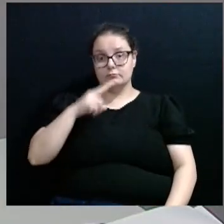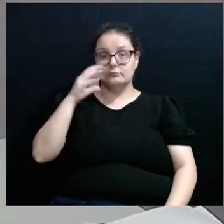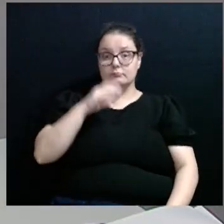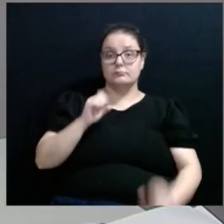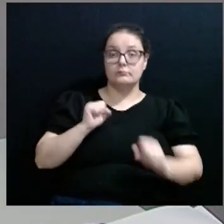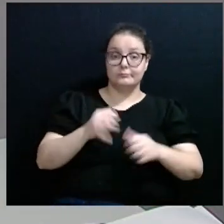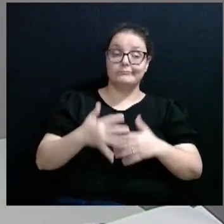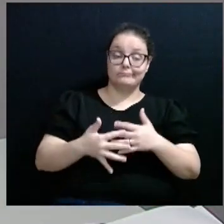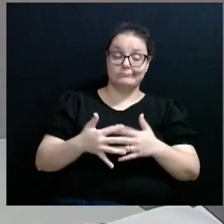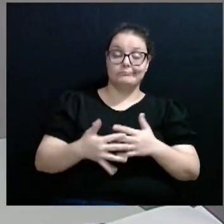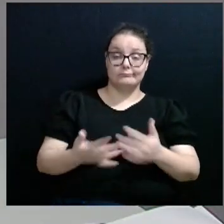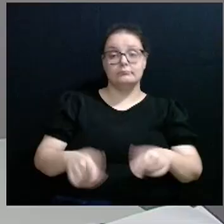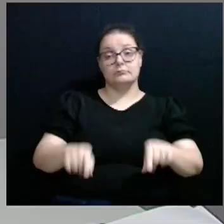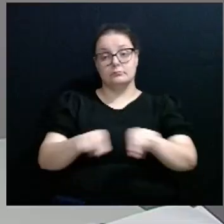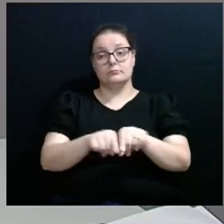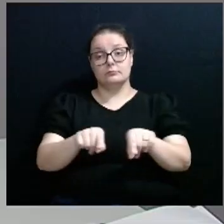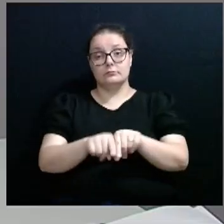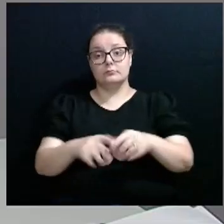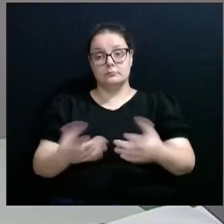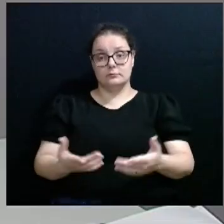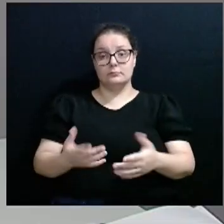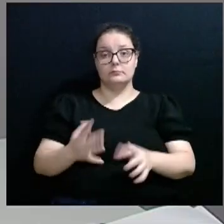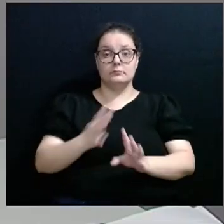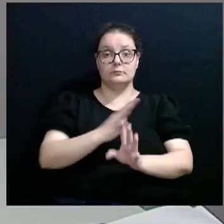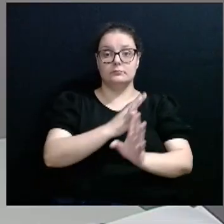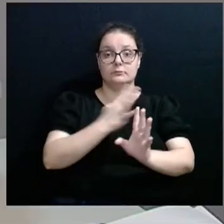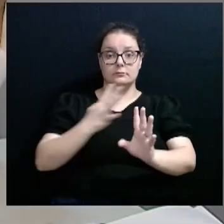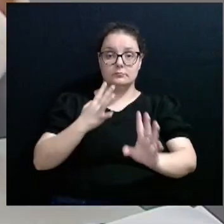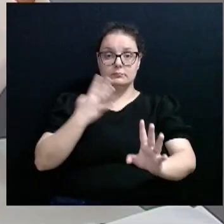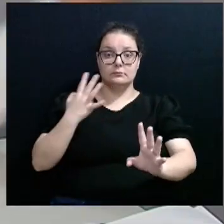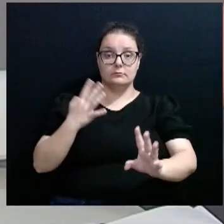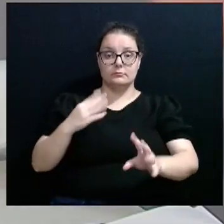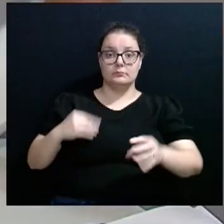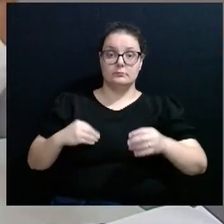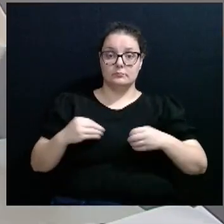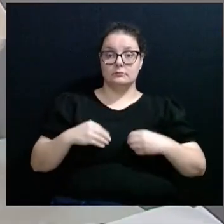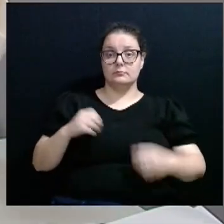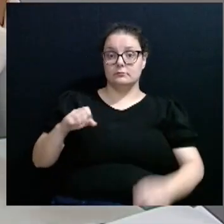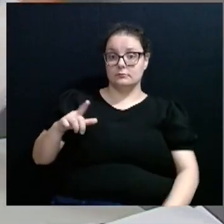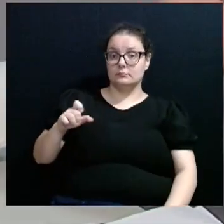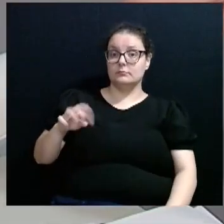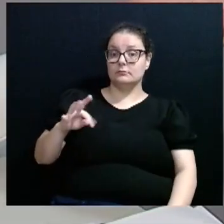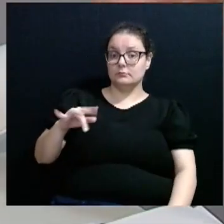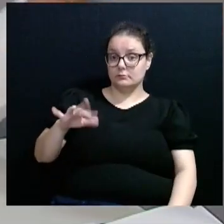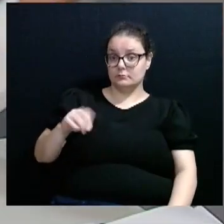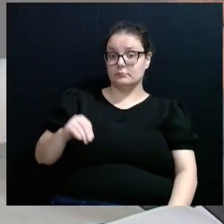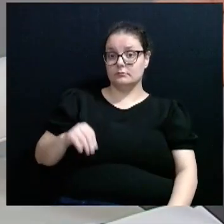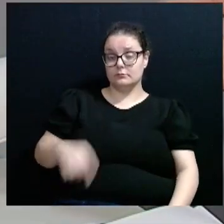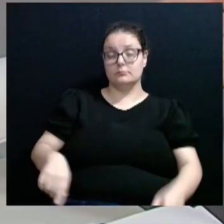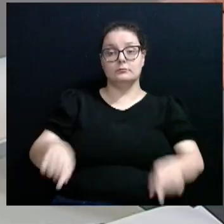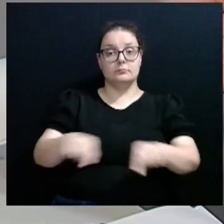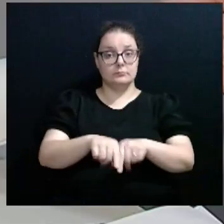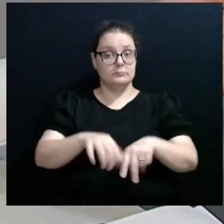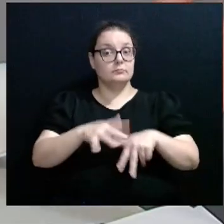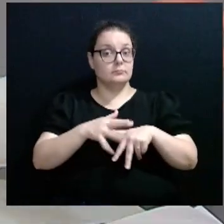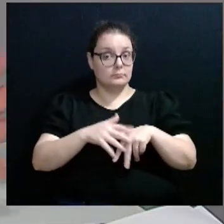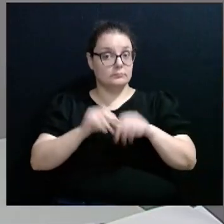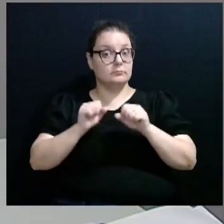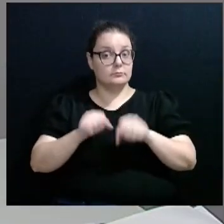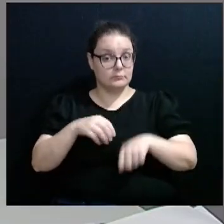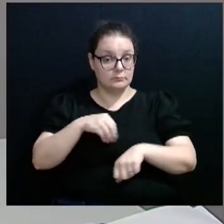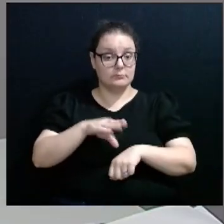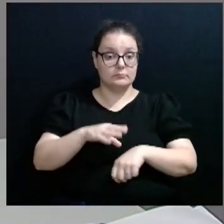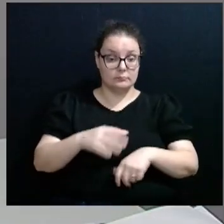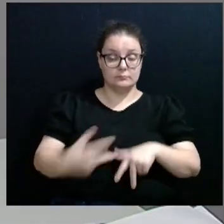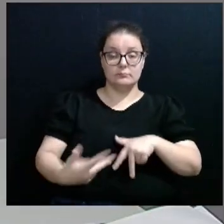e também a fila dos exames eletivos, inclusive para que os pacientes possam ser encaminhados para a cirurgia posteriormente.